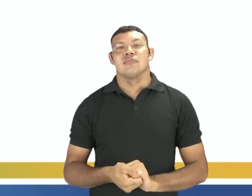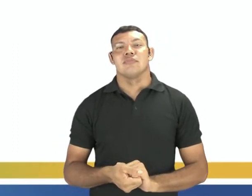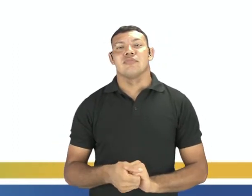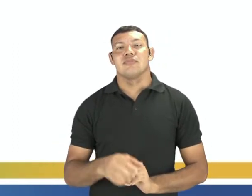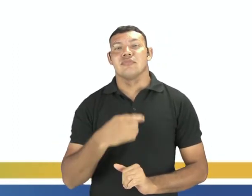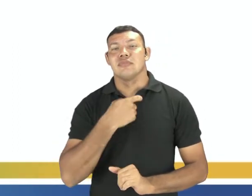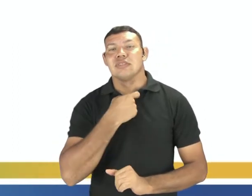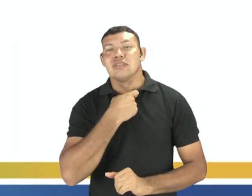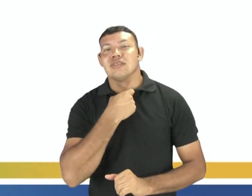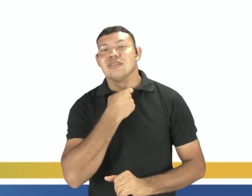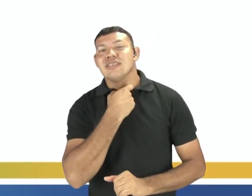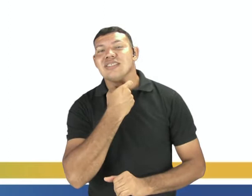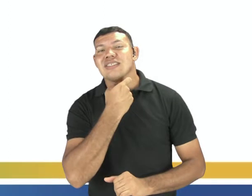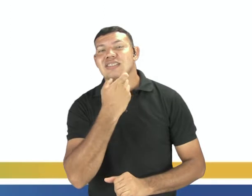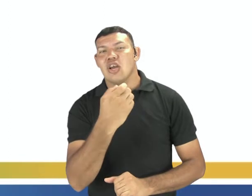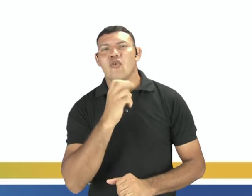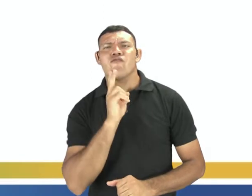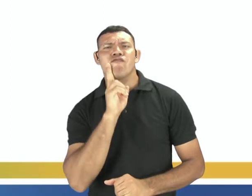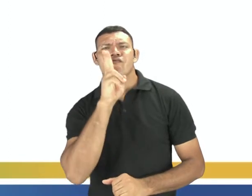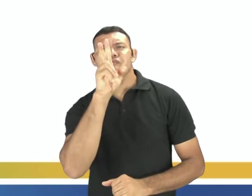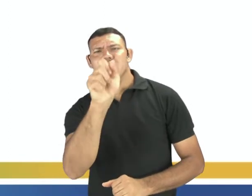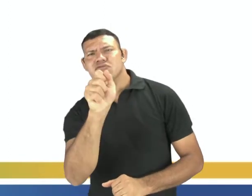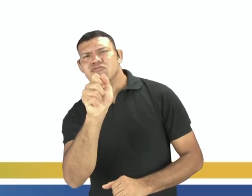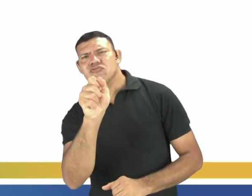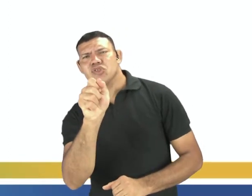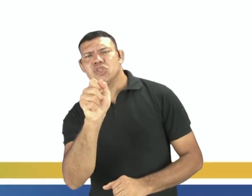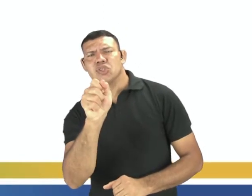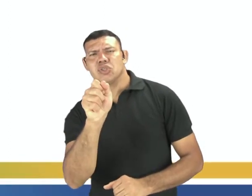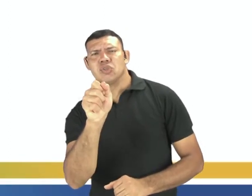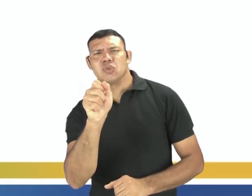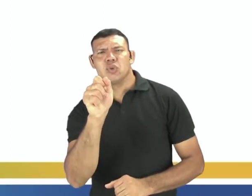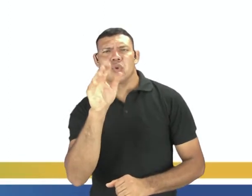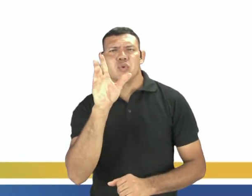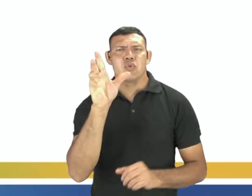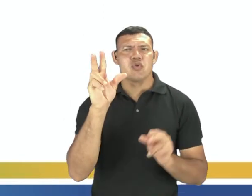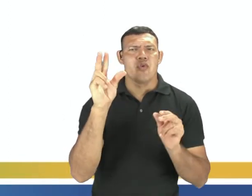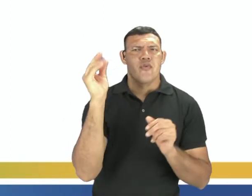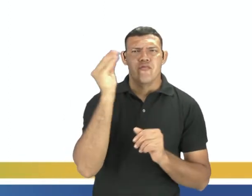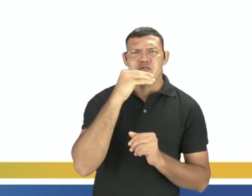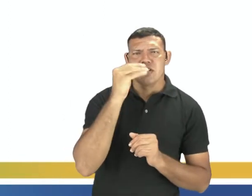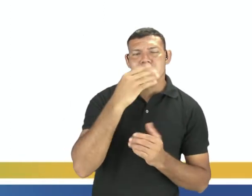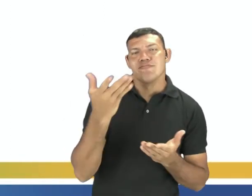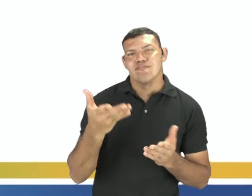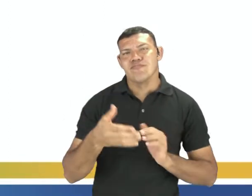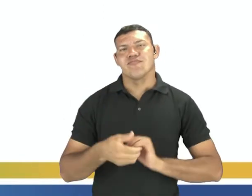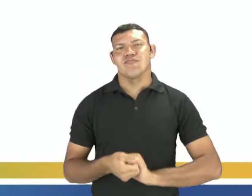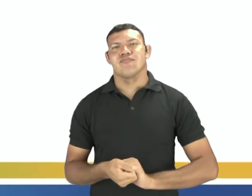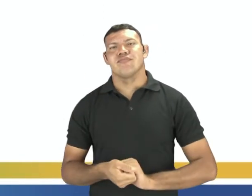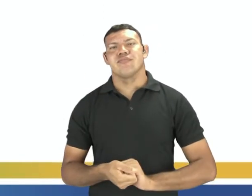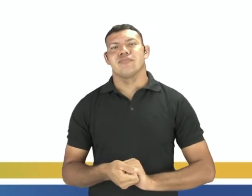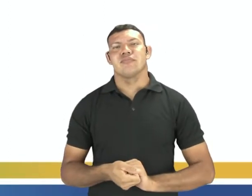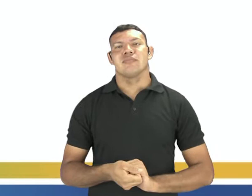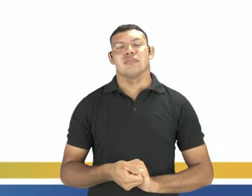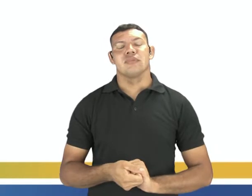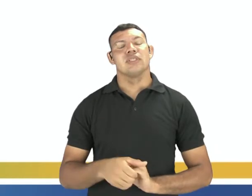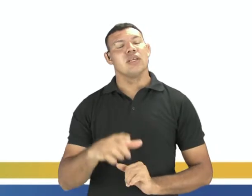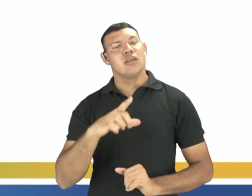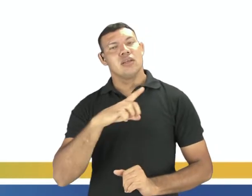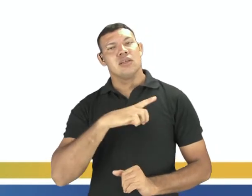o menino tem uma voz mais grave, outra hora tem a voz mais fina. Pode ainda também